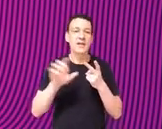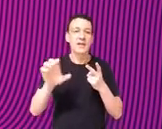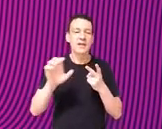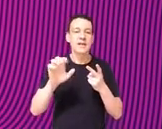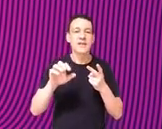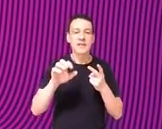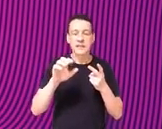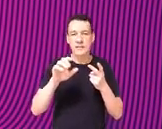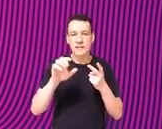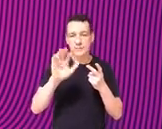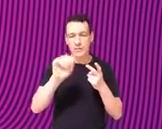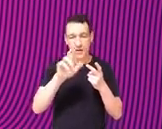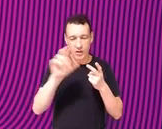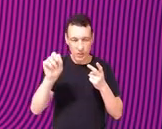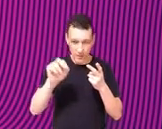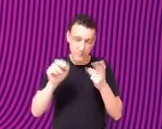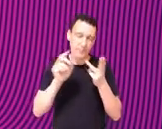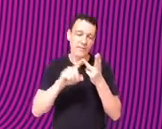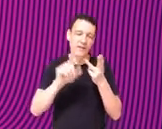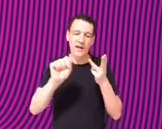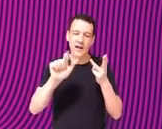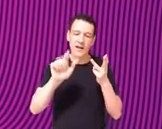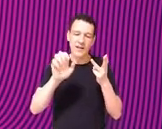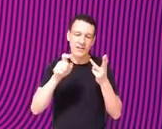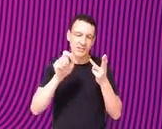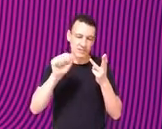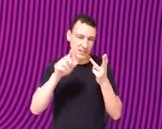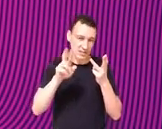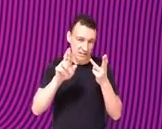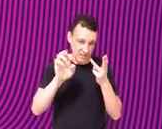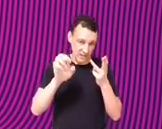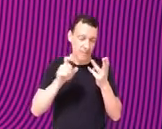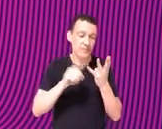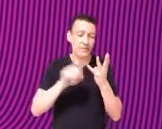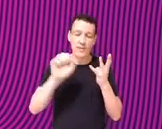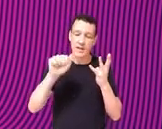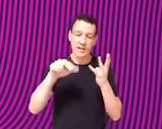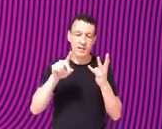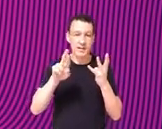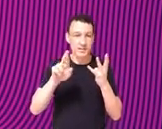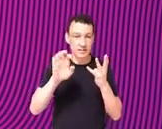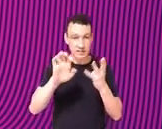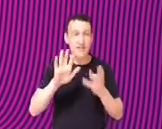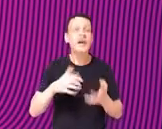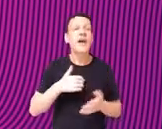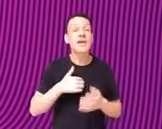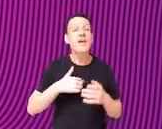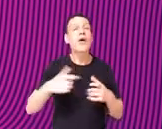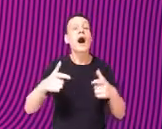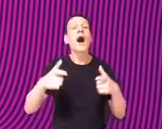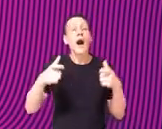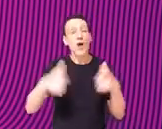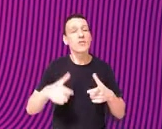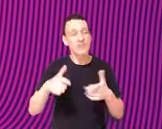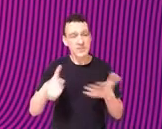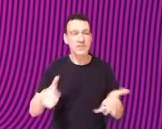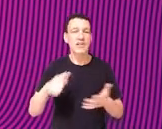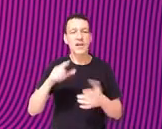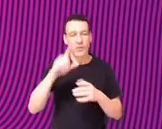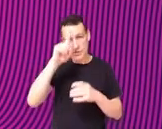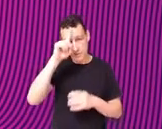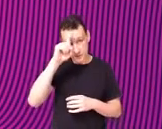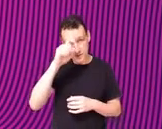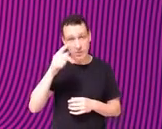Barros, o Dr. Alexandre Siciliano, o Dr. André. Eu estou aqui no Procardíaco, na nossa célula de educação